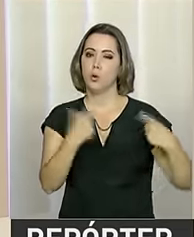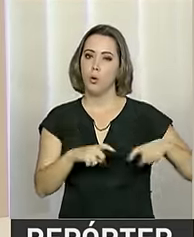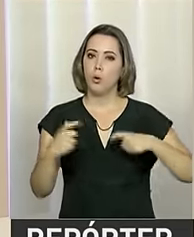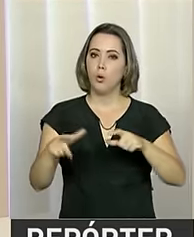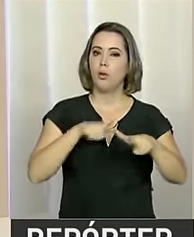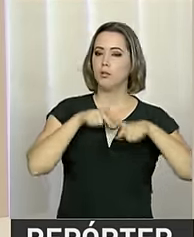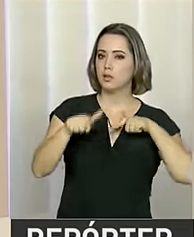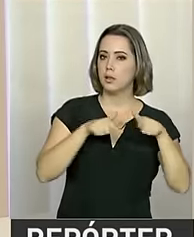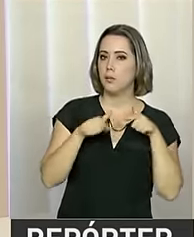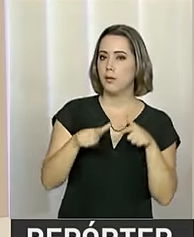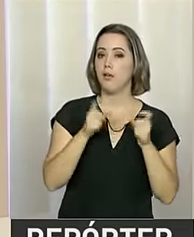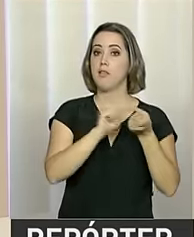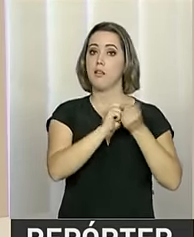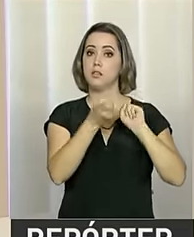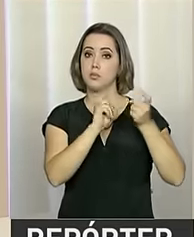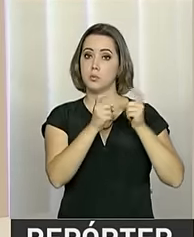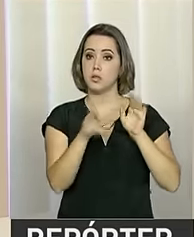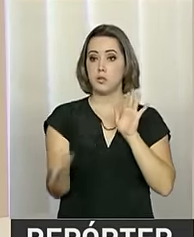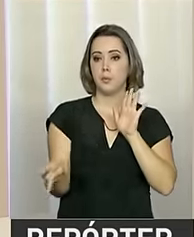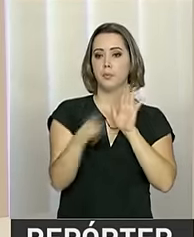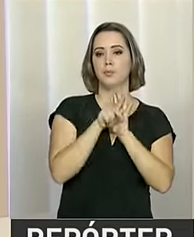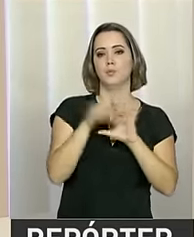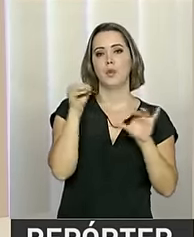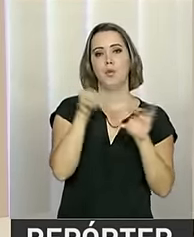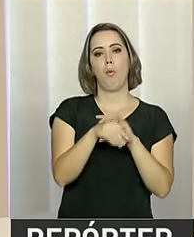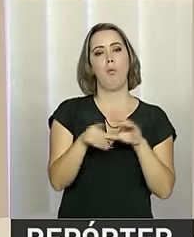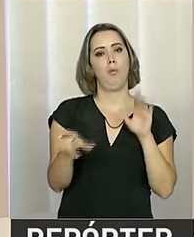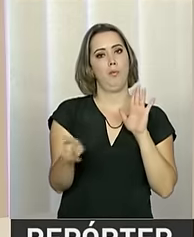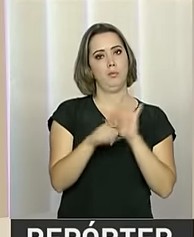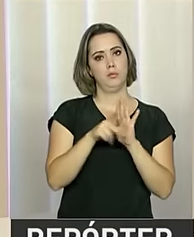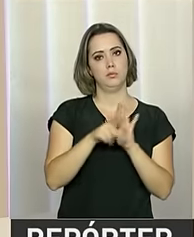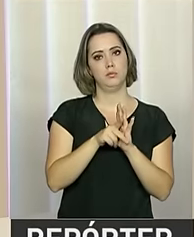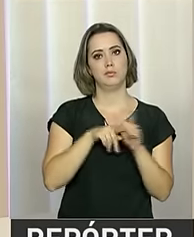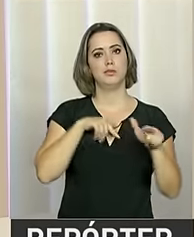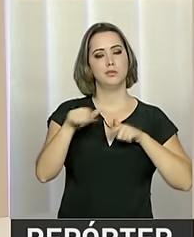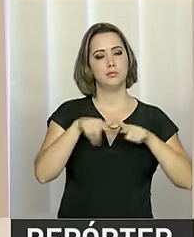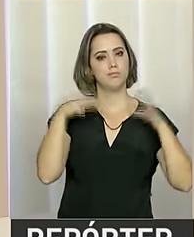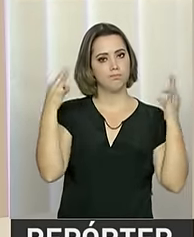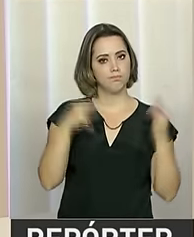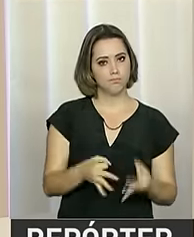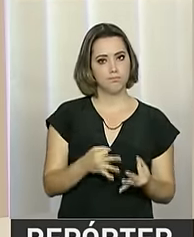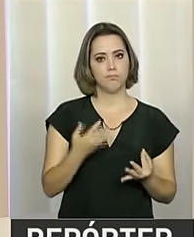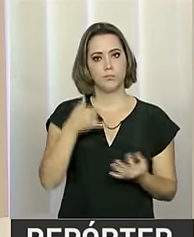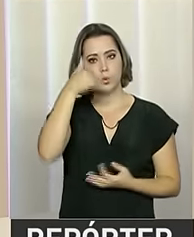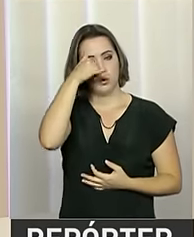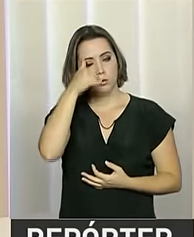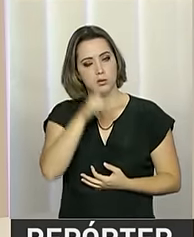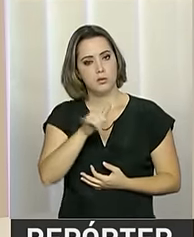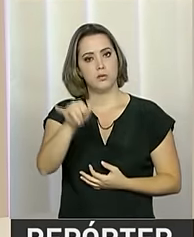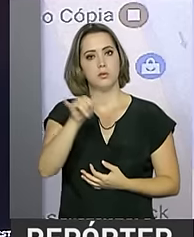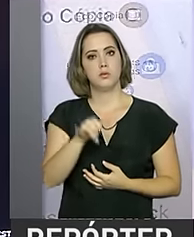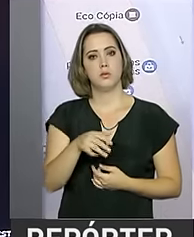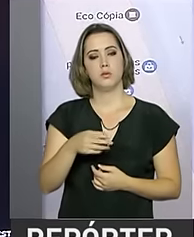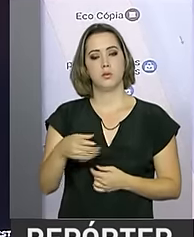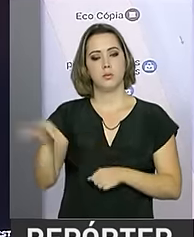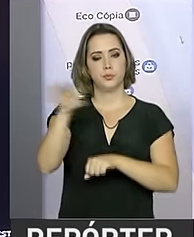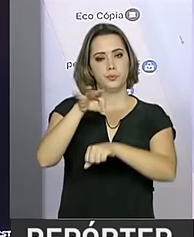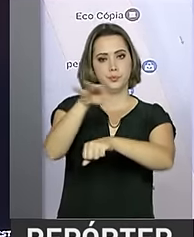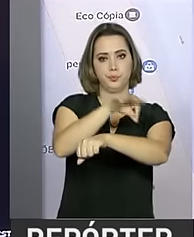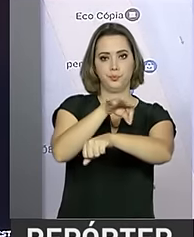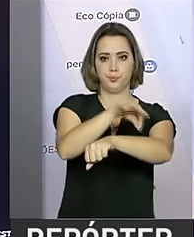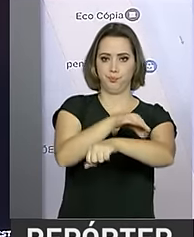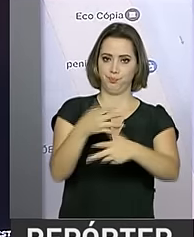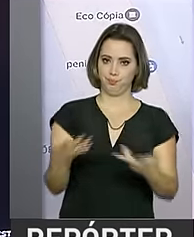seja dentro dos próprios órgãos e a tomar ações efetivas e isso vai evitar a reprodução do mosquito além de